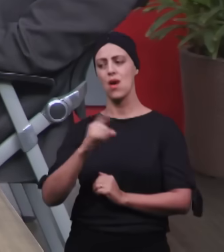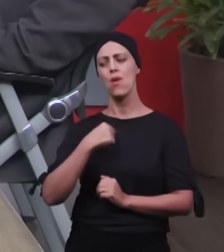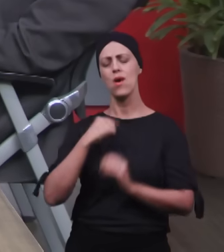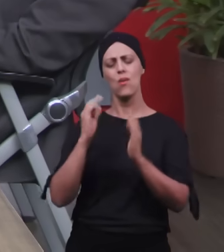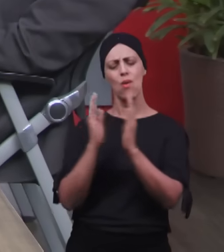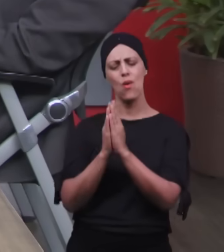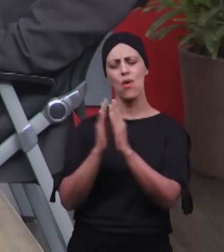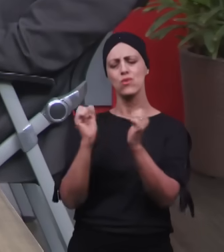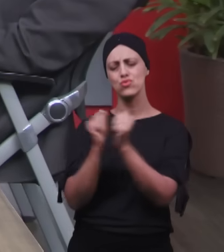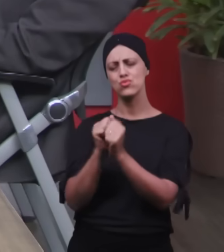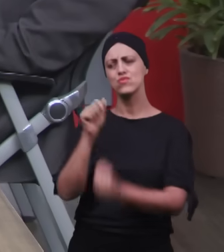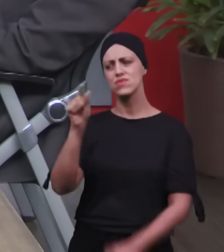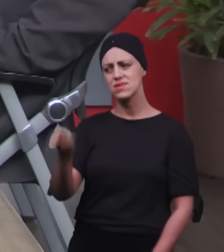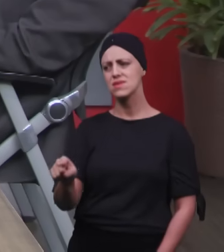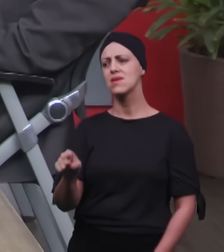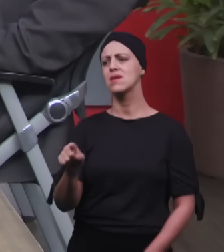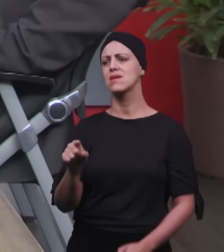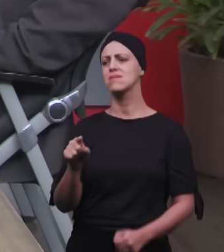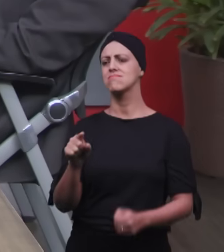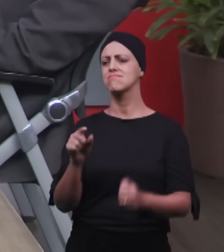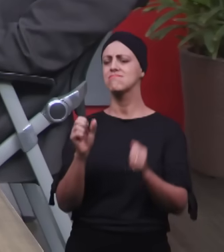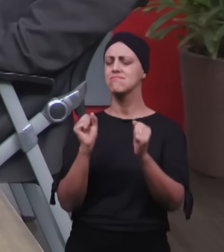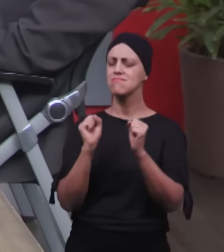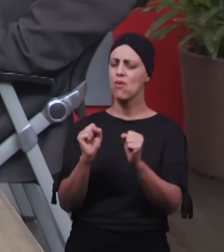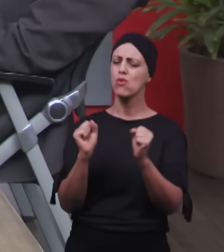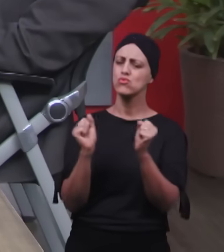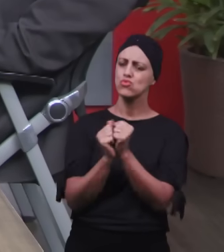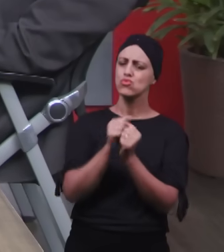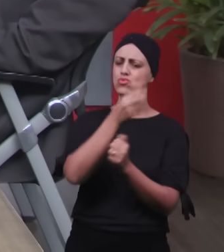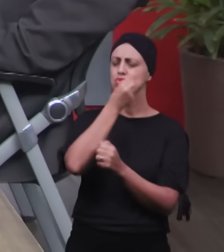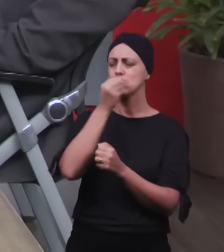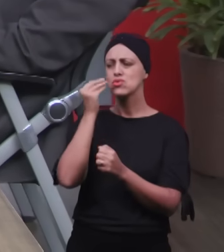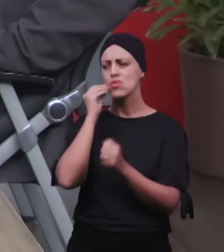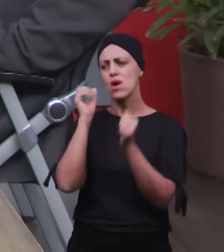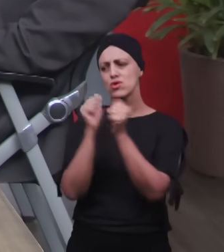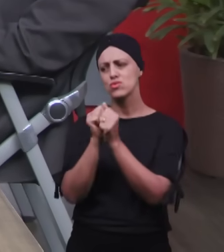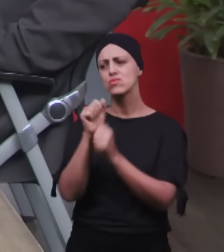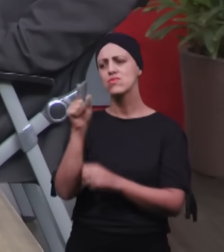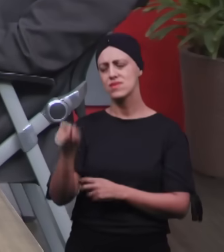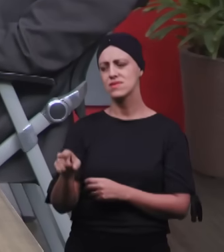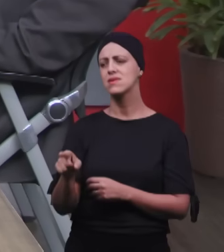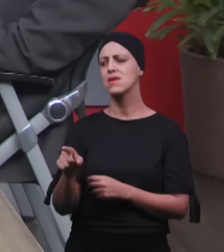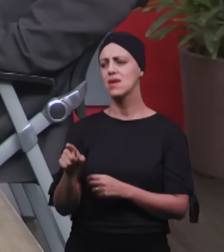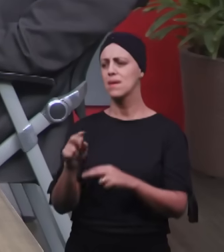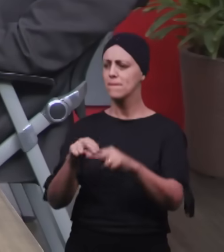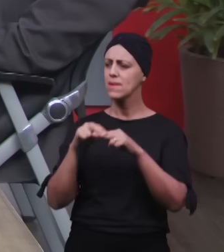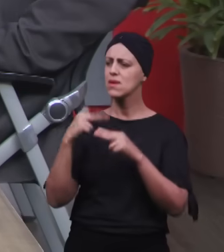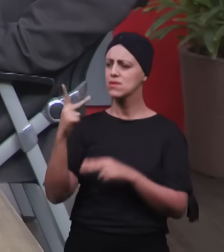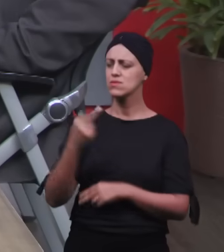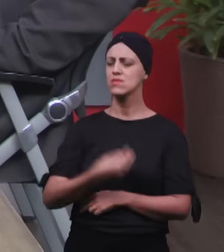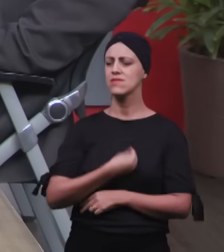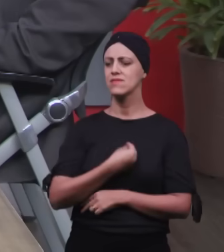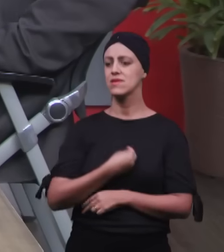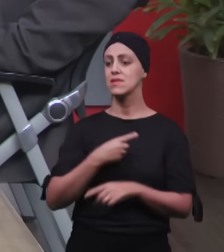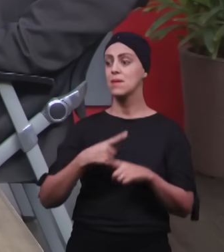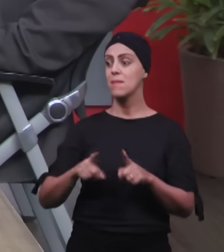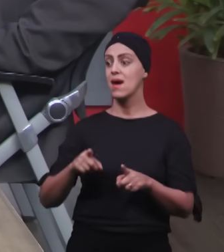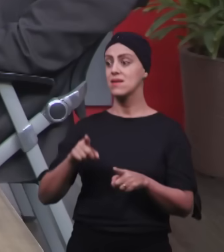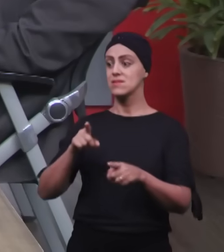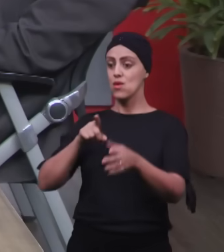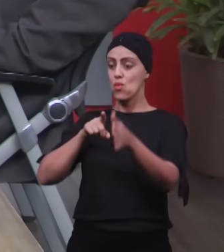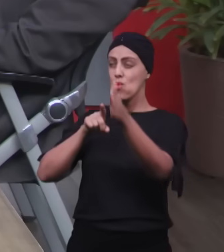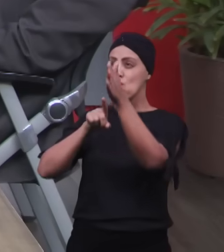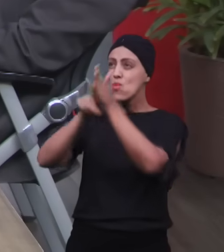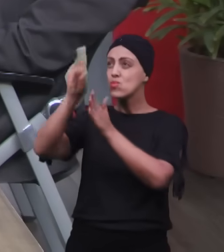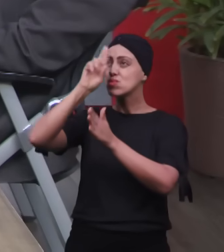eu posso orar com você eu posso até eu jejuar eu posso até me comprometer jejuar pela sua causa mas